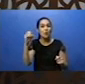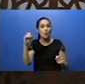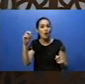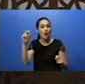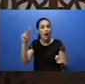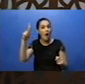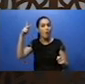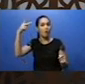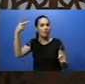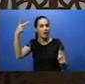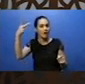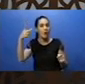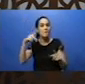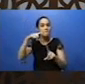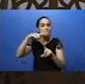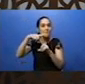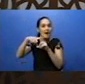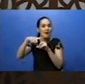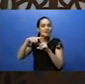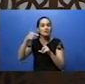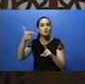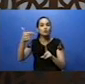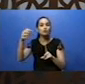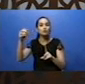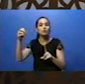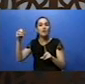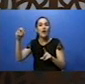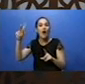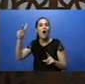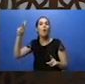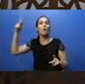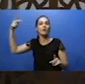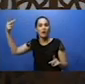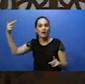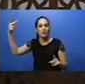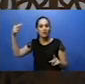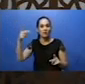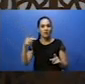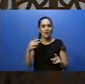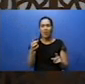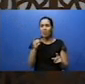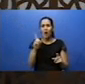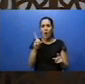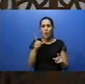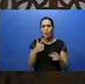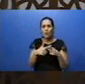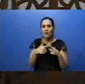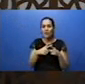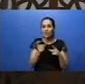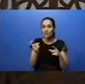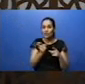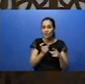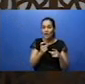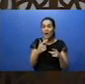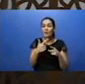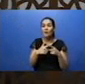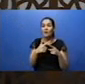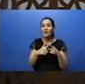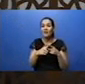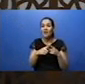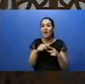ao quadrado. O x está aqui não é porque ele é o x. O x está aqui porque ele é a